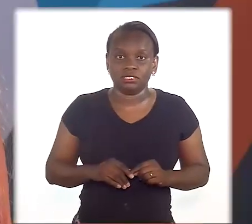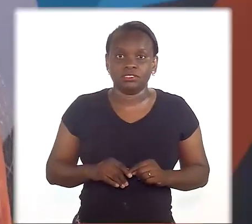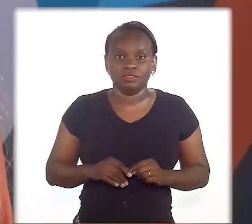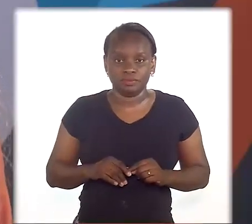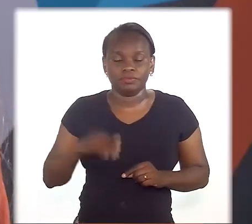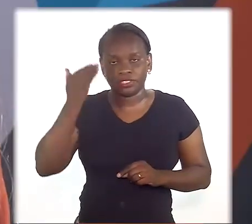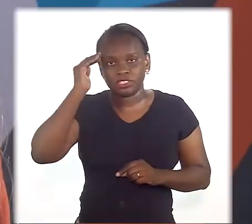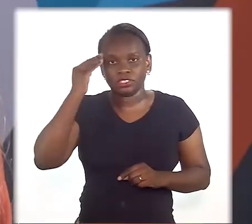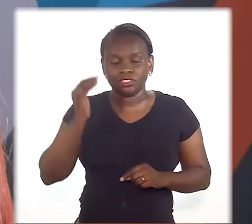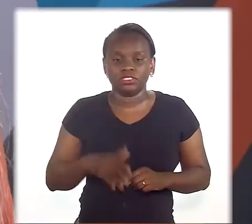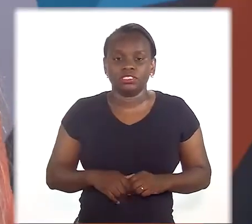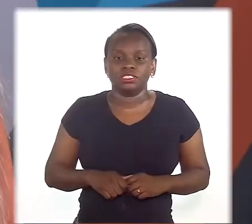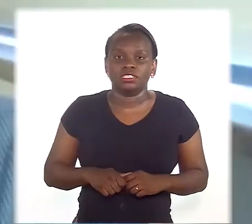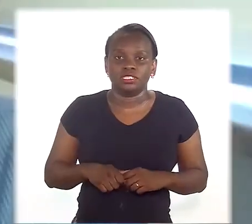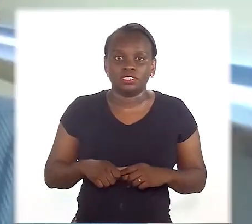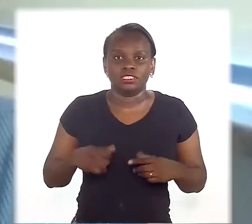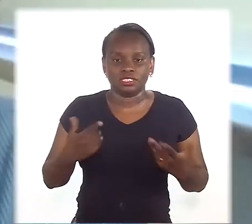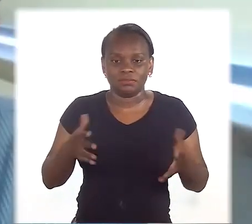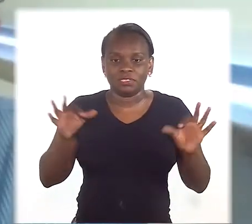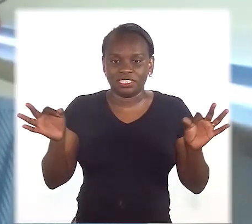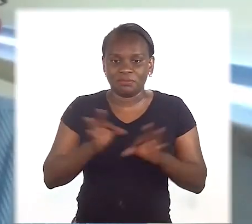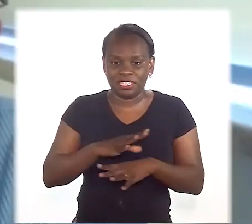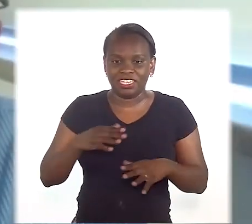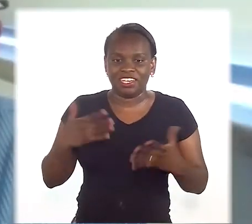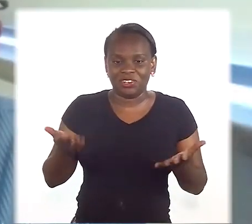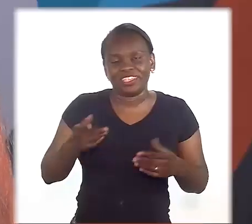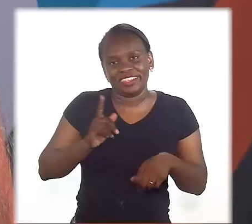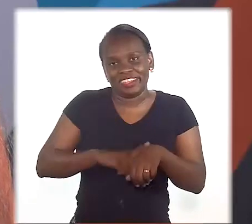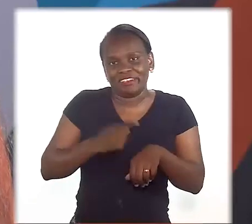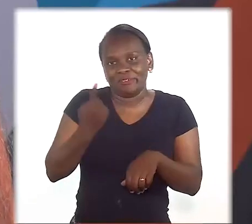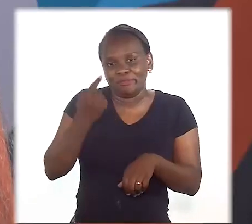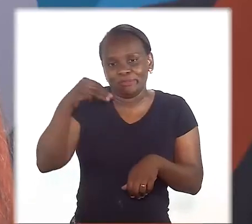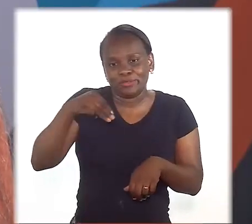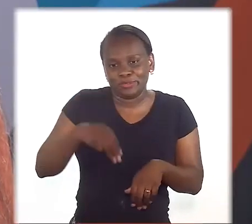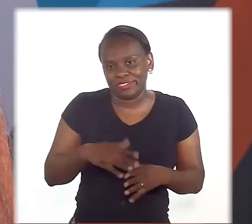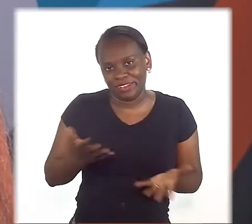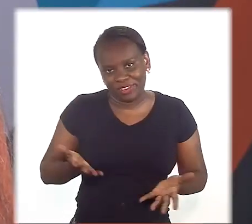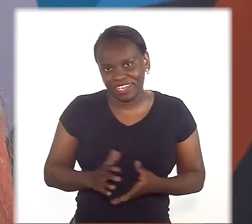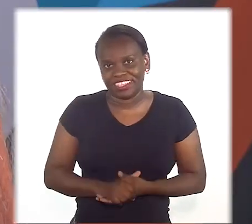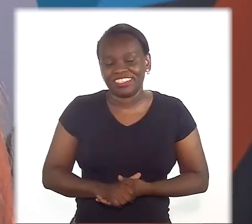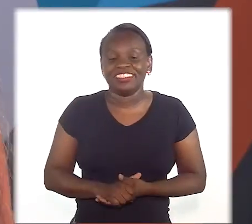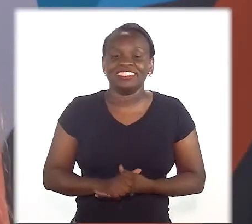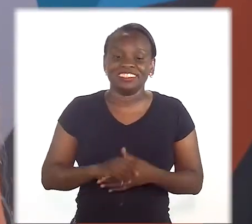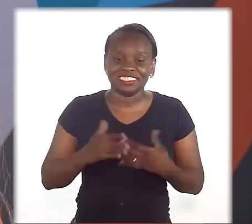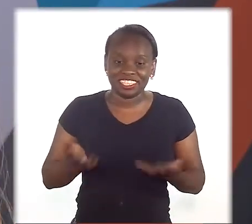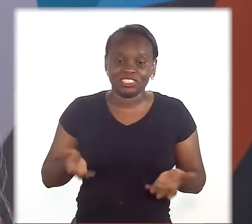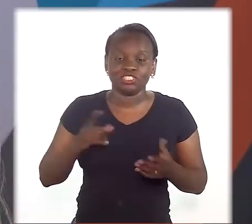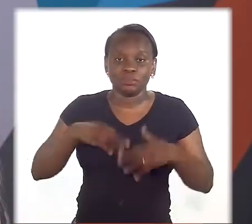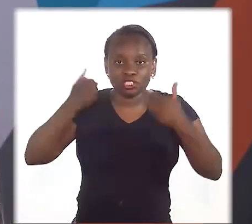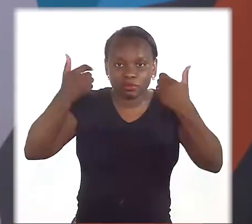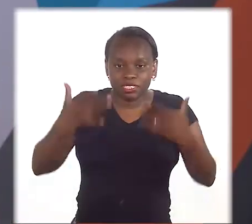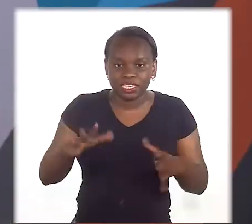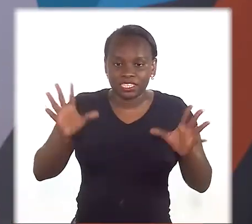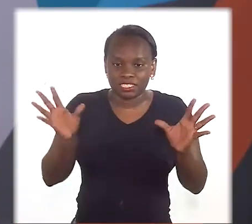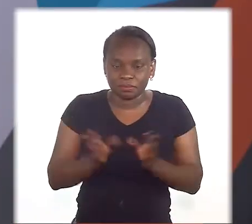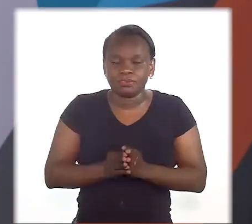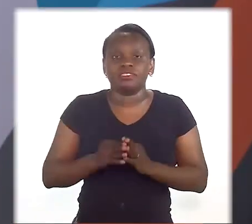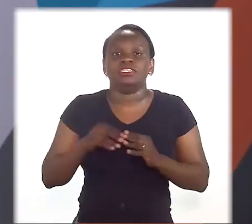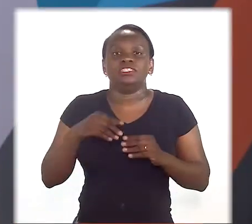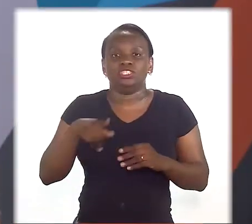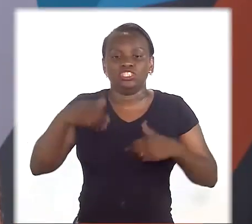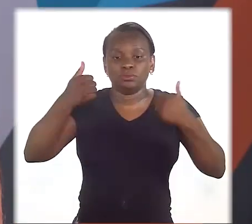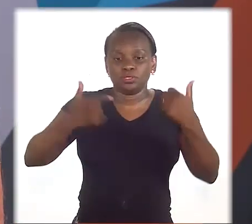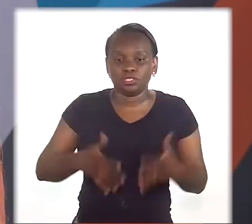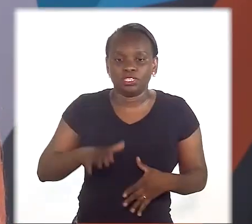nós né? Entendi. Paulo, para a gente levarmos fechar o programa, que a gente só tem 1 minuto agora. Então, assim, só para enlaçar, nós